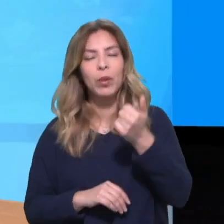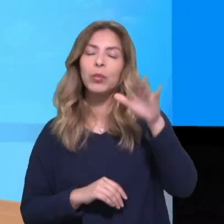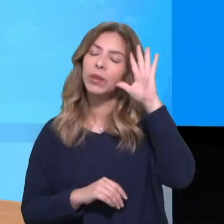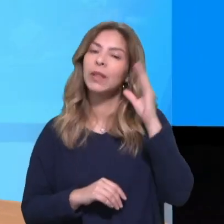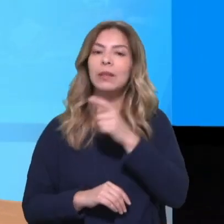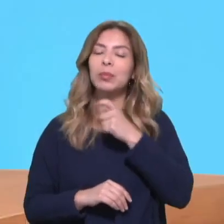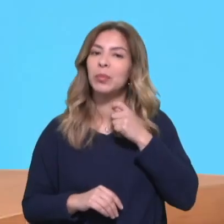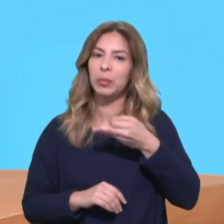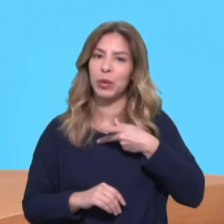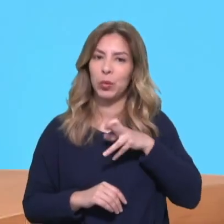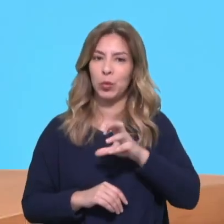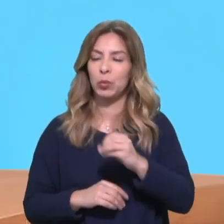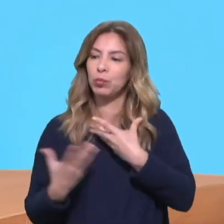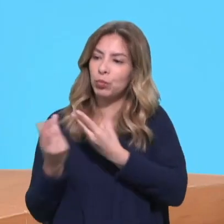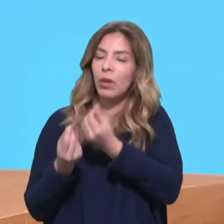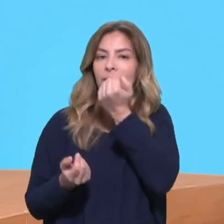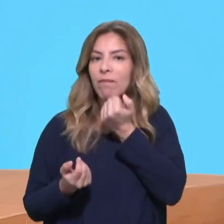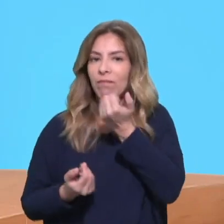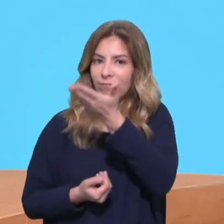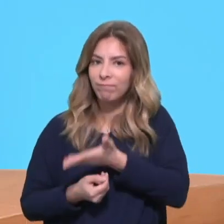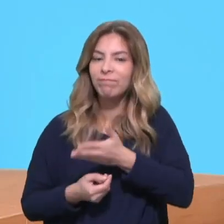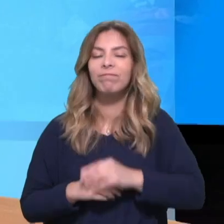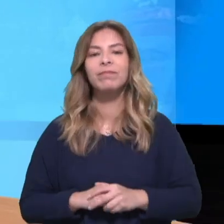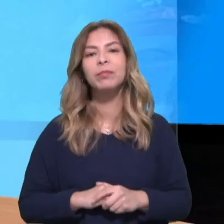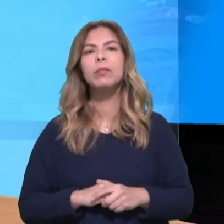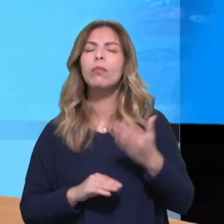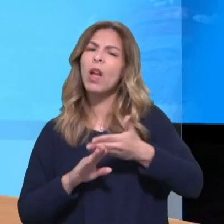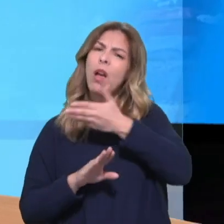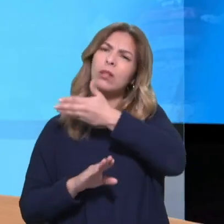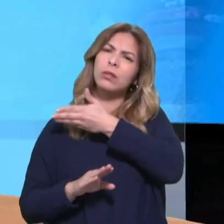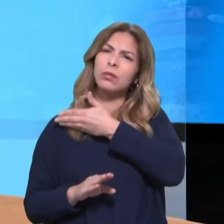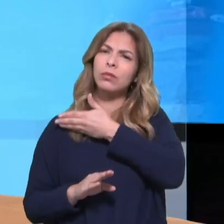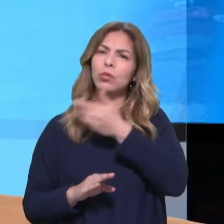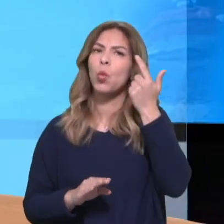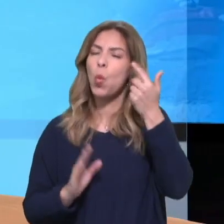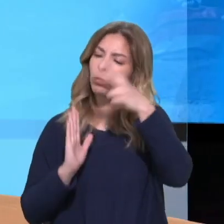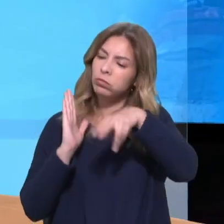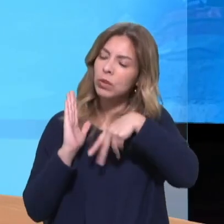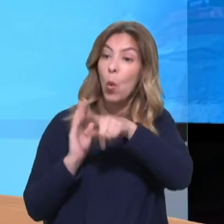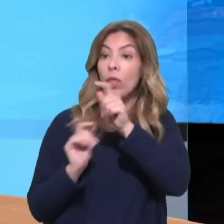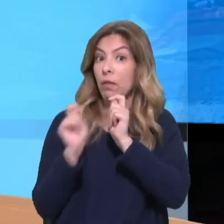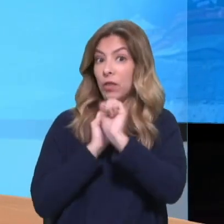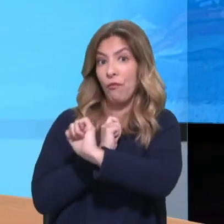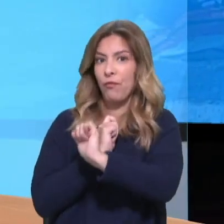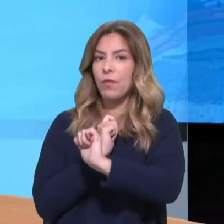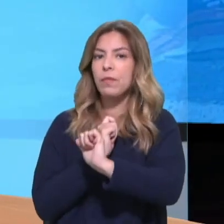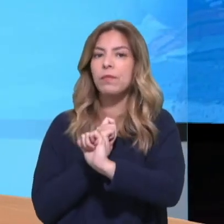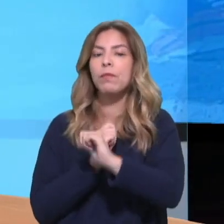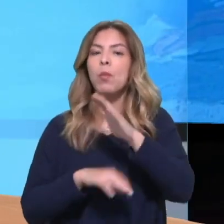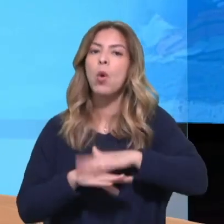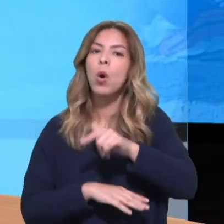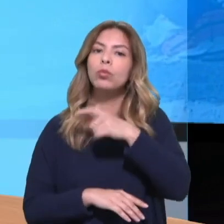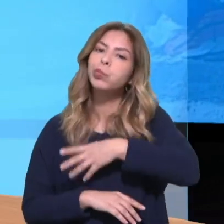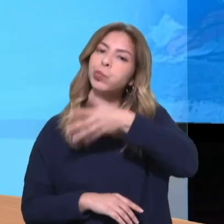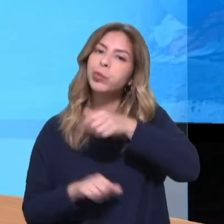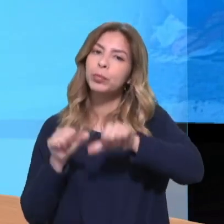nossa companhia. É um gosto recebê-lo. Há uns tempos atrás li numa entrevista sua uma declaração do Padre Pedro que